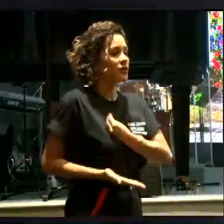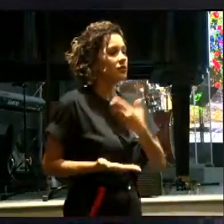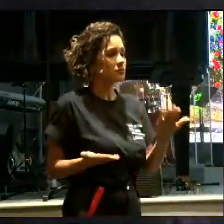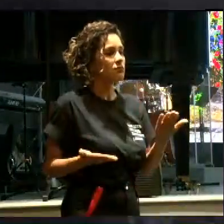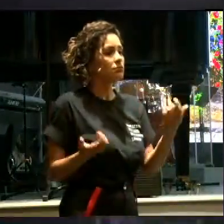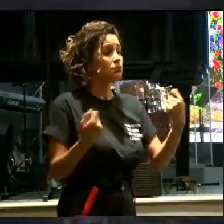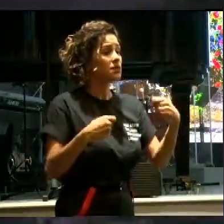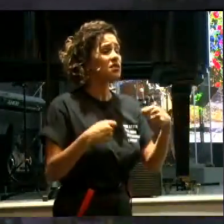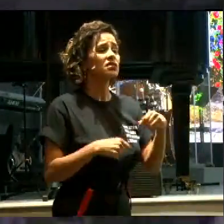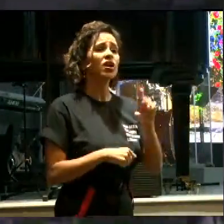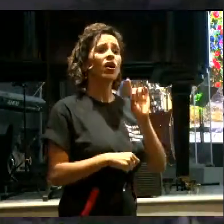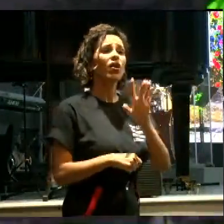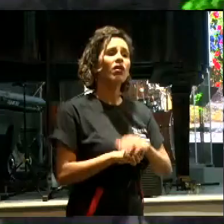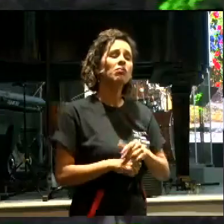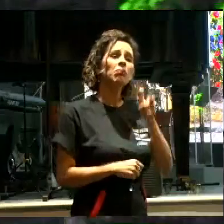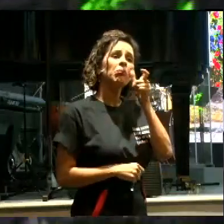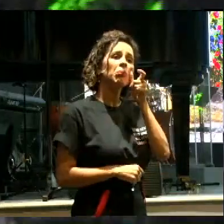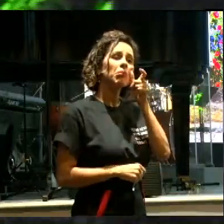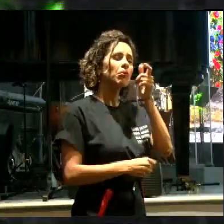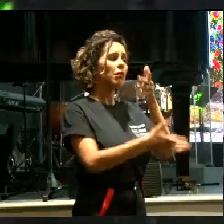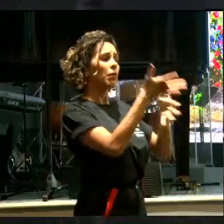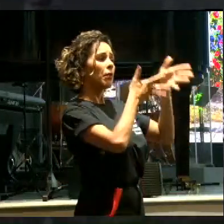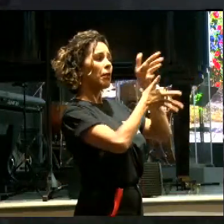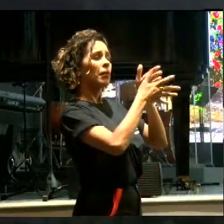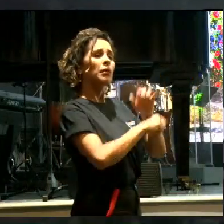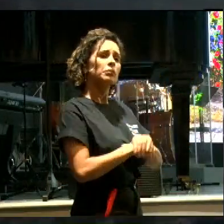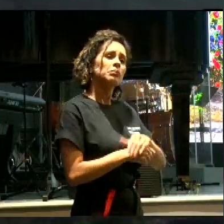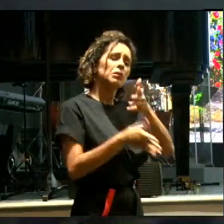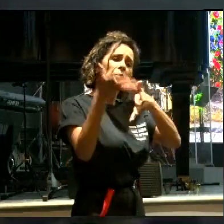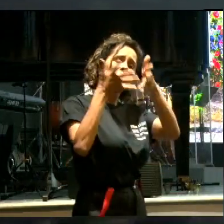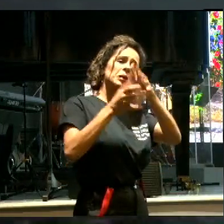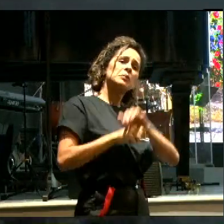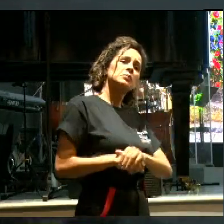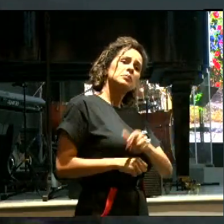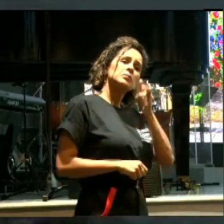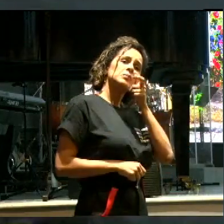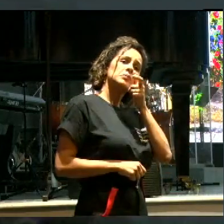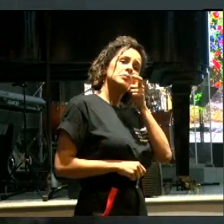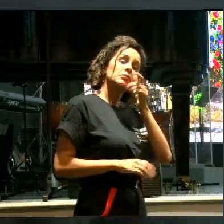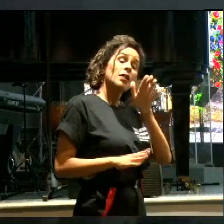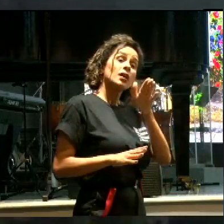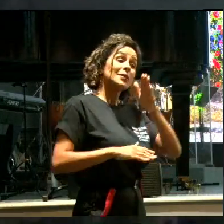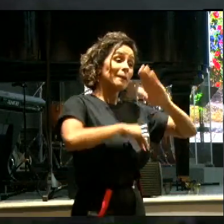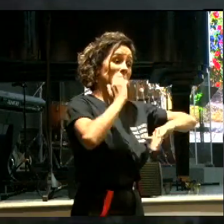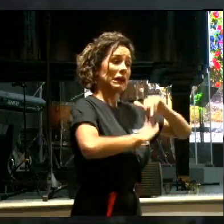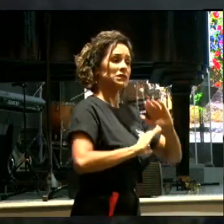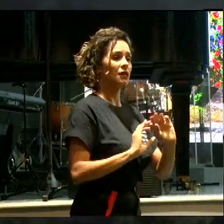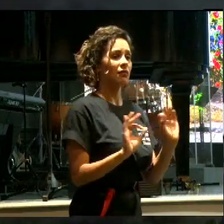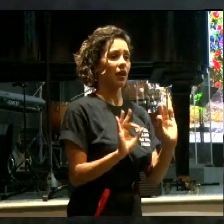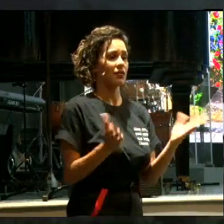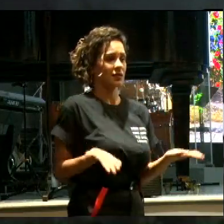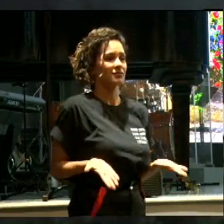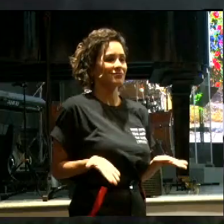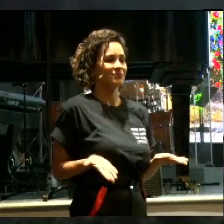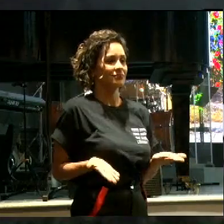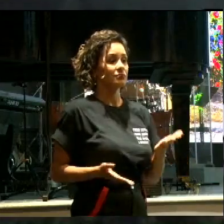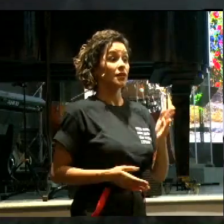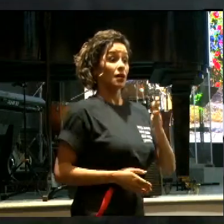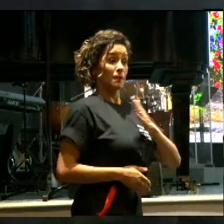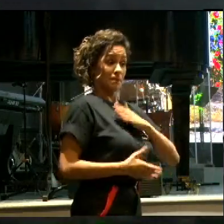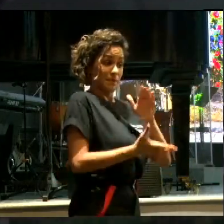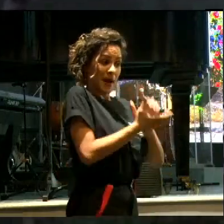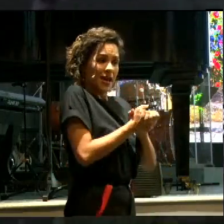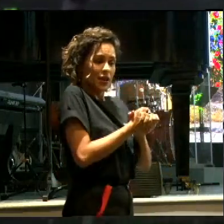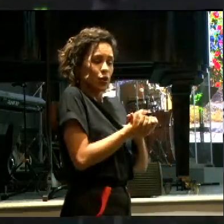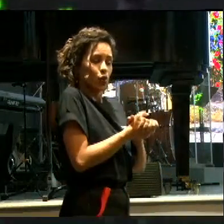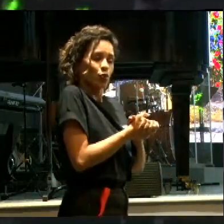em prática. A vida do meu marido foi mudada, por quê? Porque ele decidiu caminhar com Jesus, ele